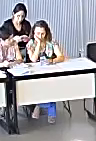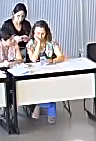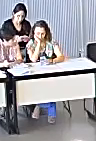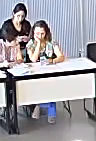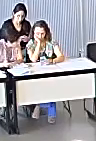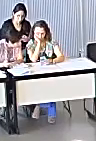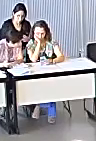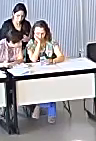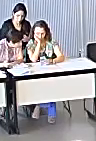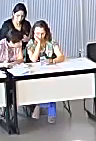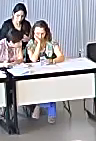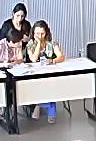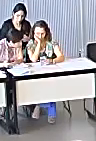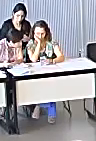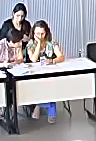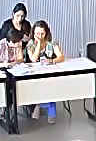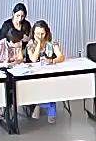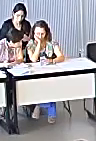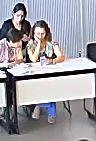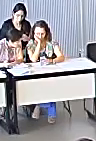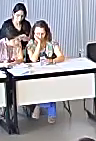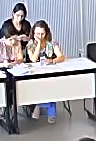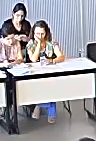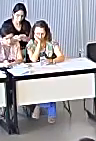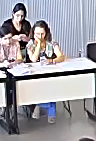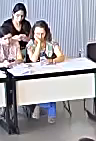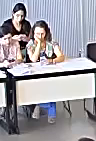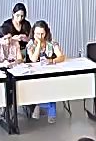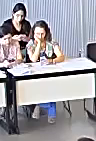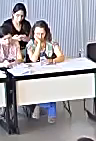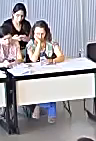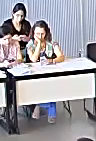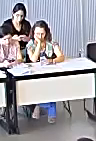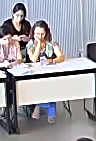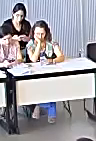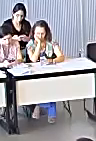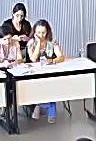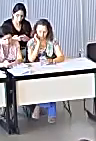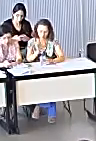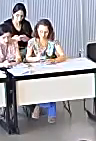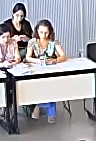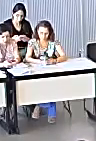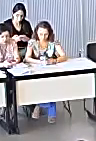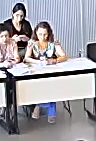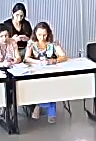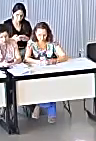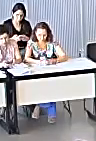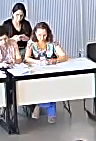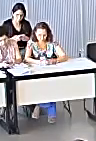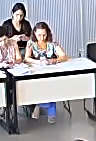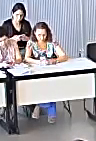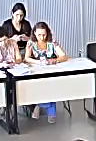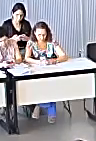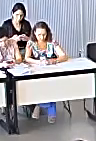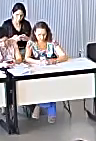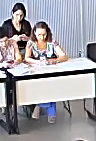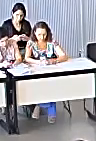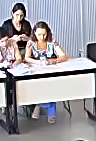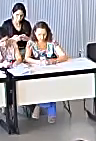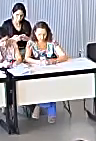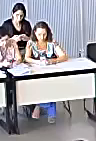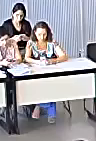garantir também lá na ponta a outra ponta é a garantia do emprego do Metalúrgico né que vai fabricar a